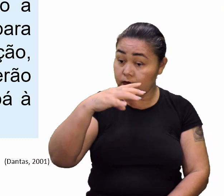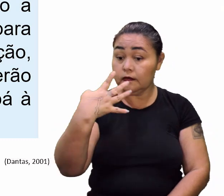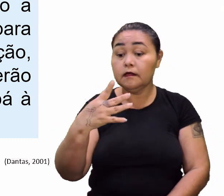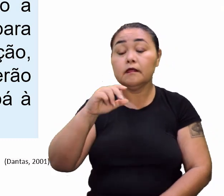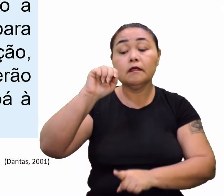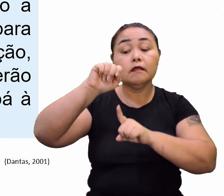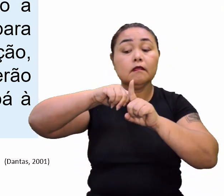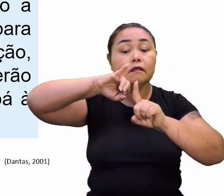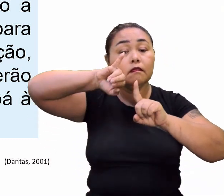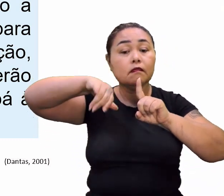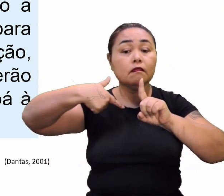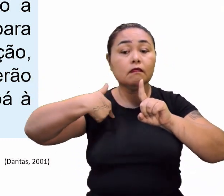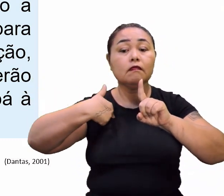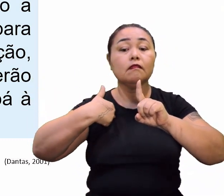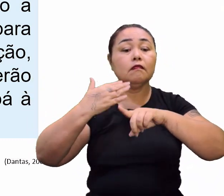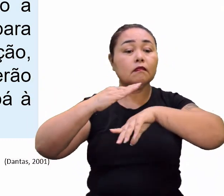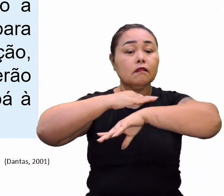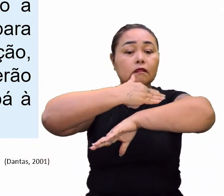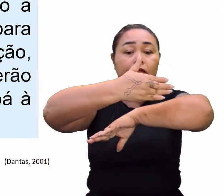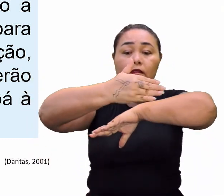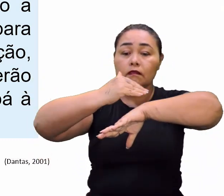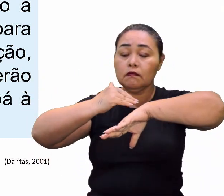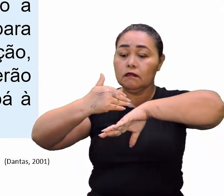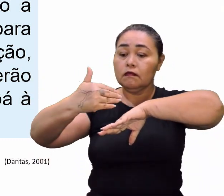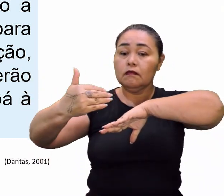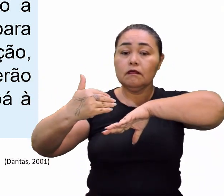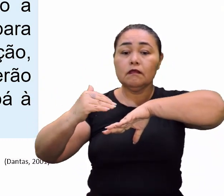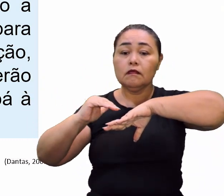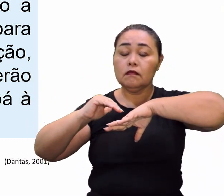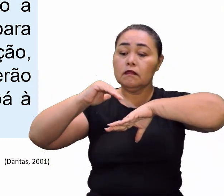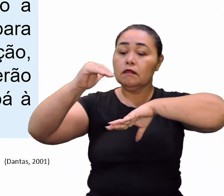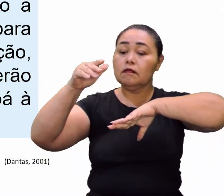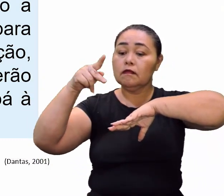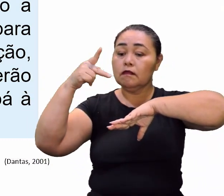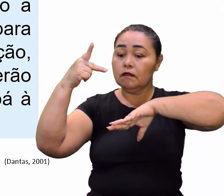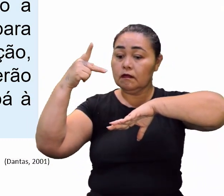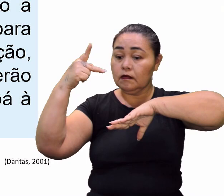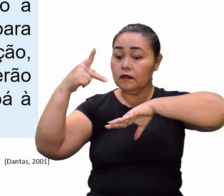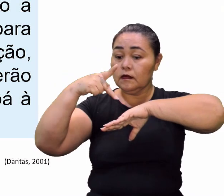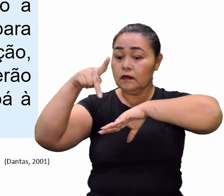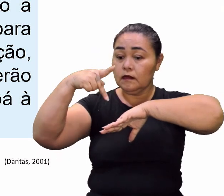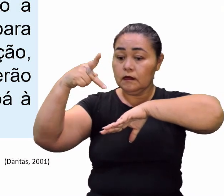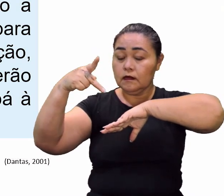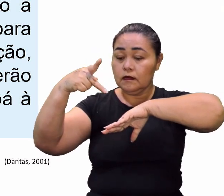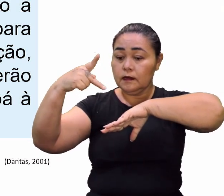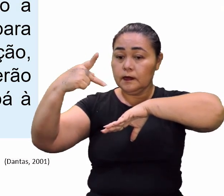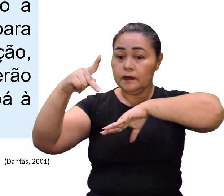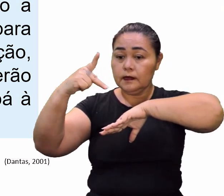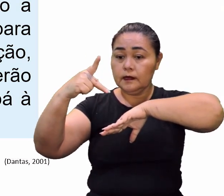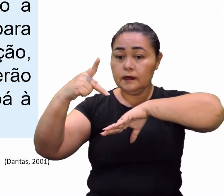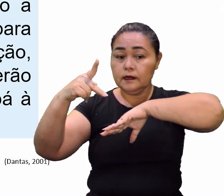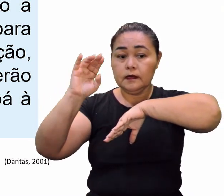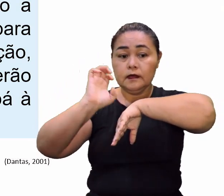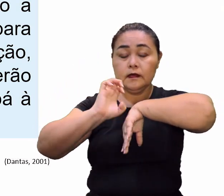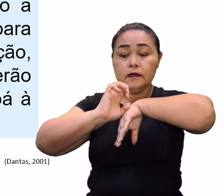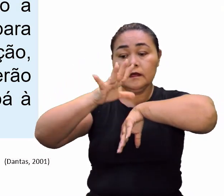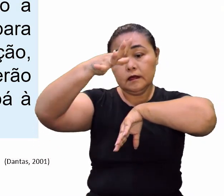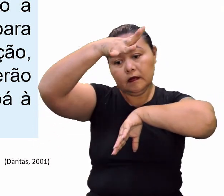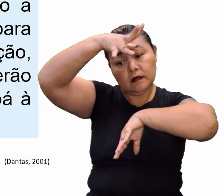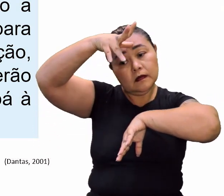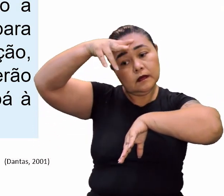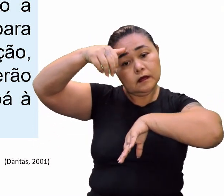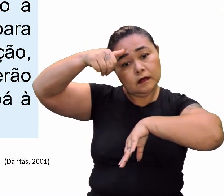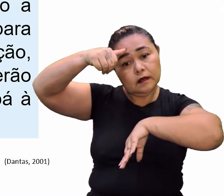sido distribuídos os trechos até o local denominado Alto Paraguai, no estado